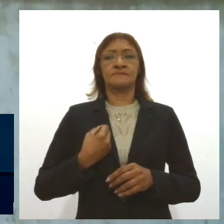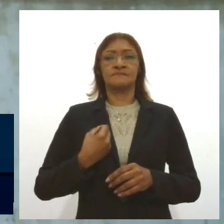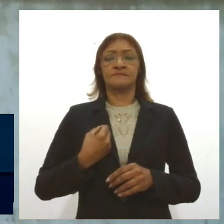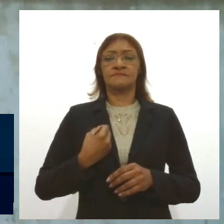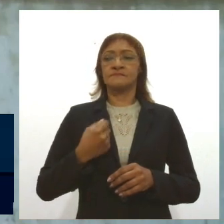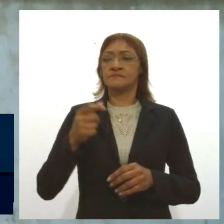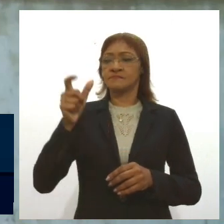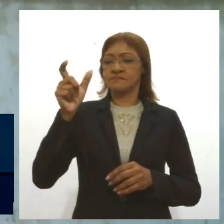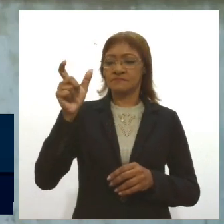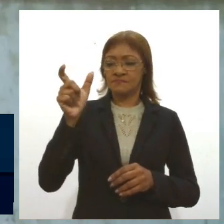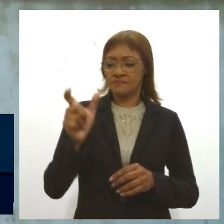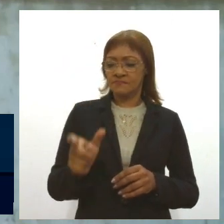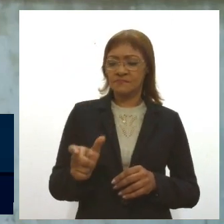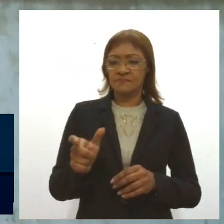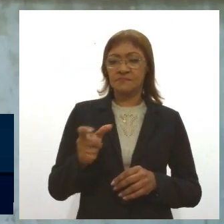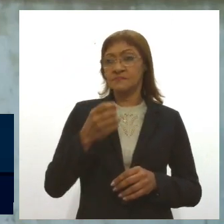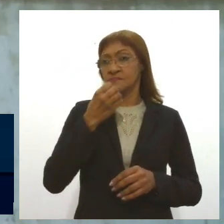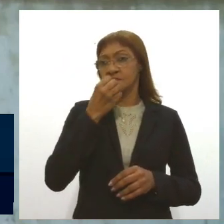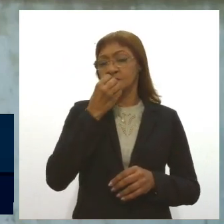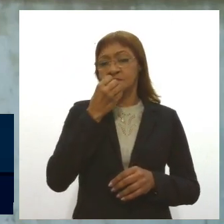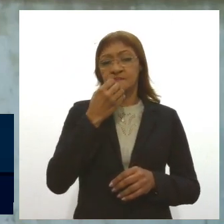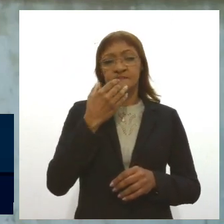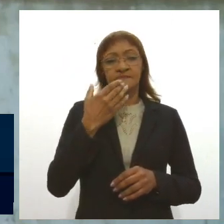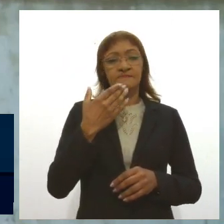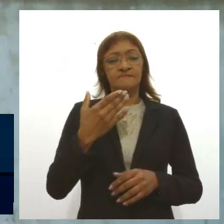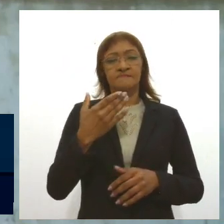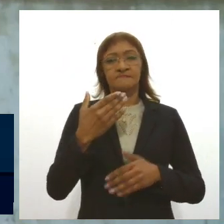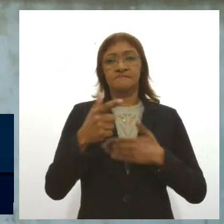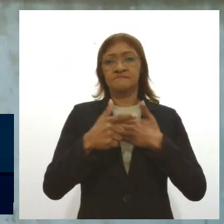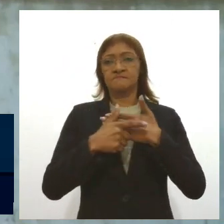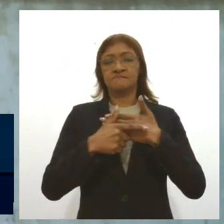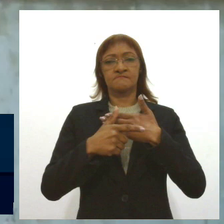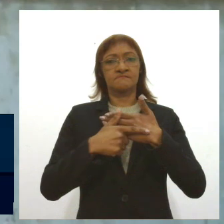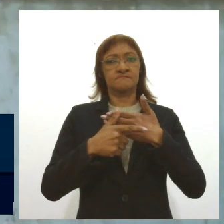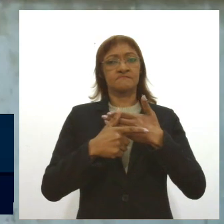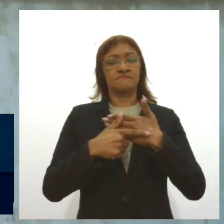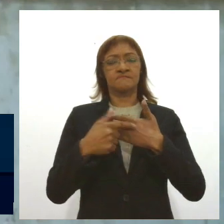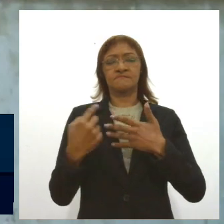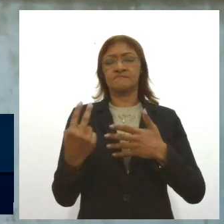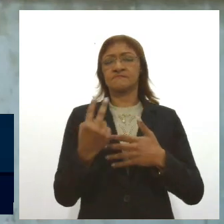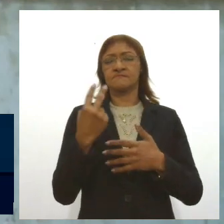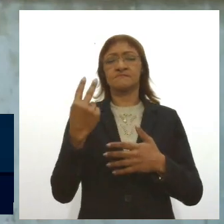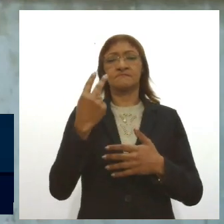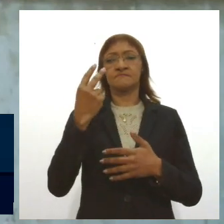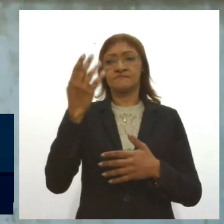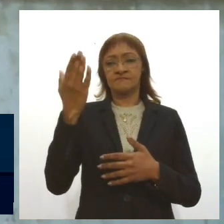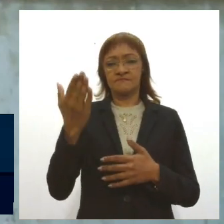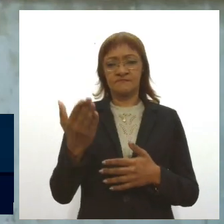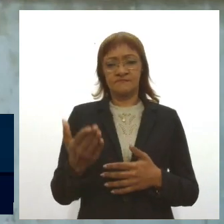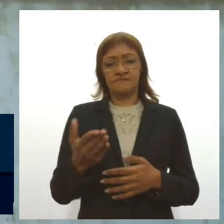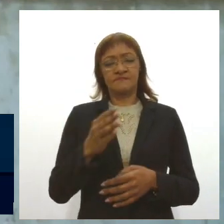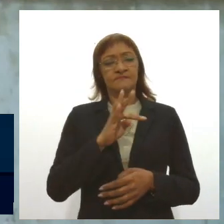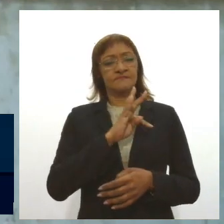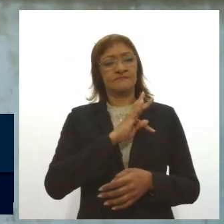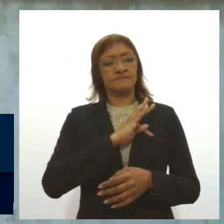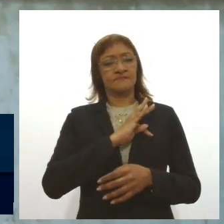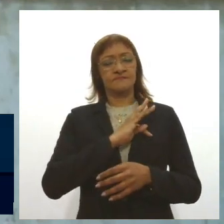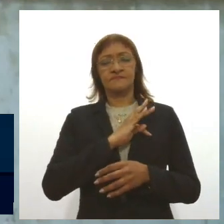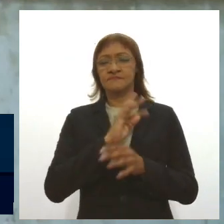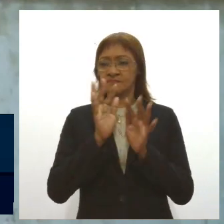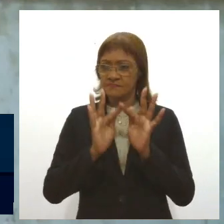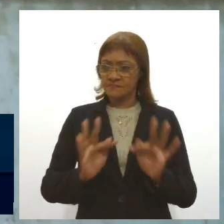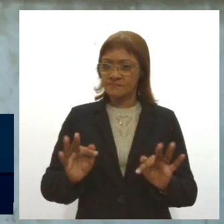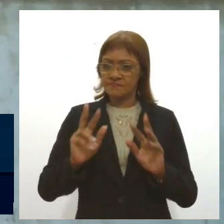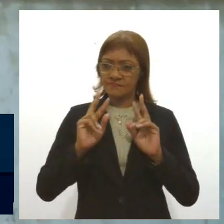que dignifica o cargo que ocupa e pela competência técnica e pelo grande ser humano que o senhor é.